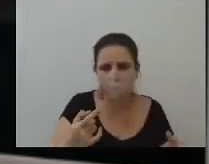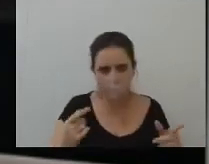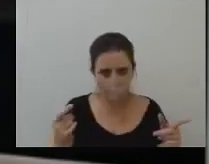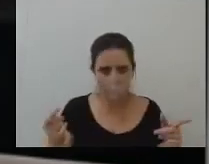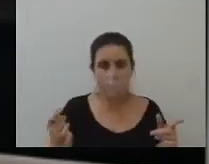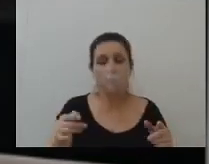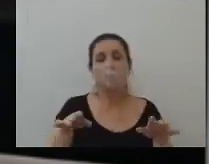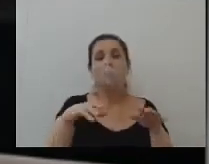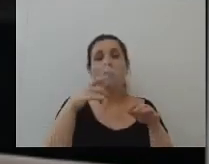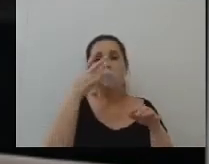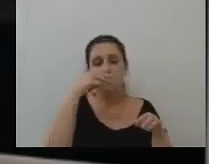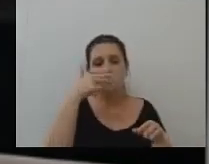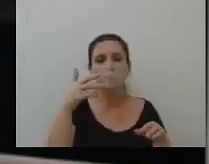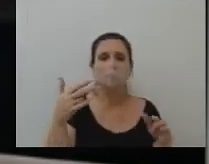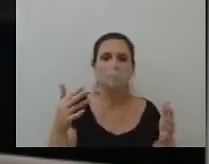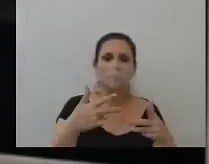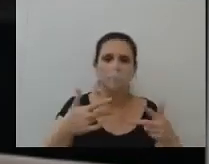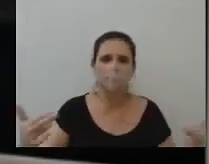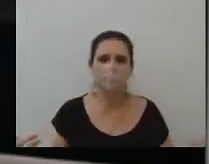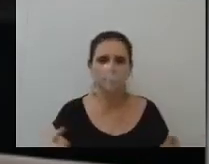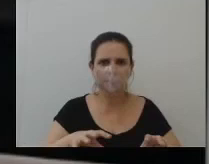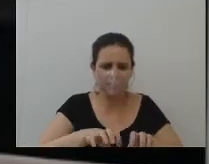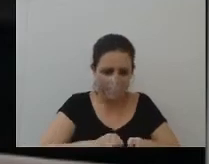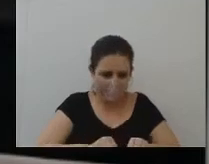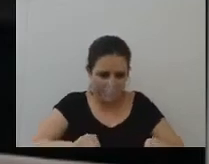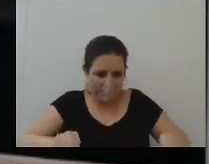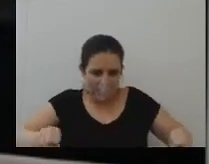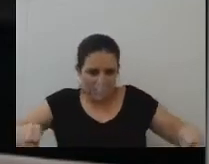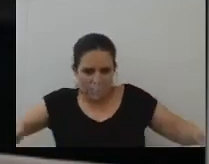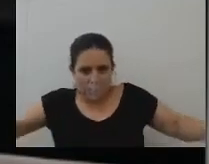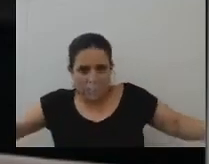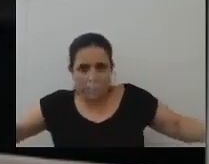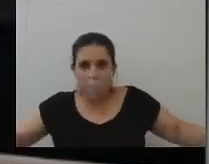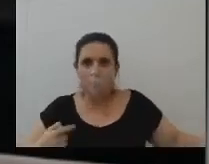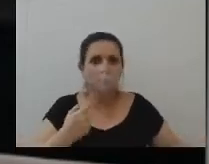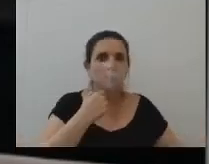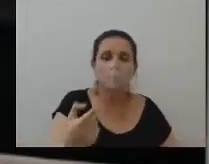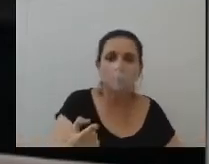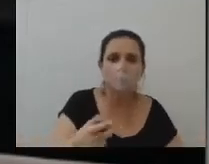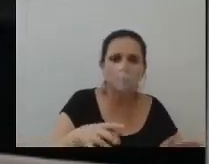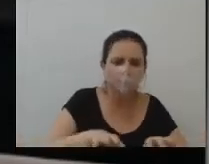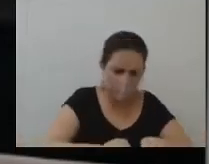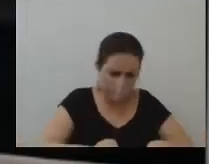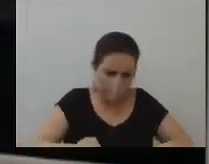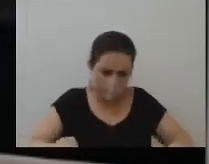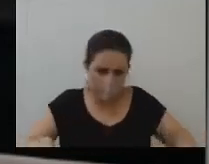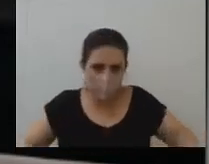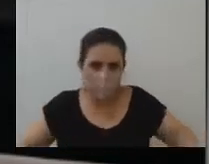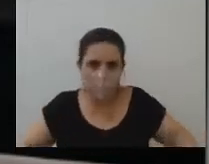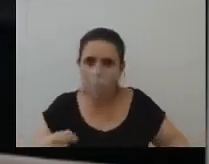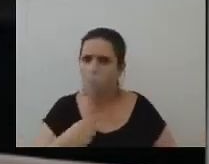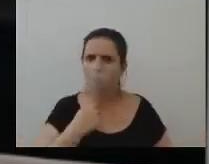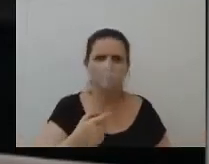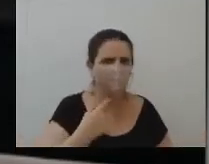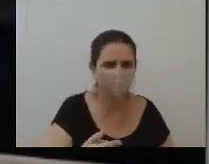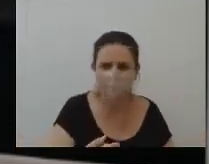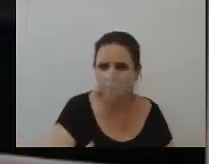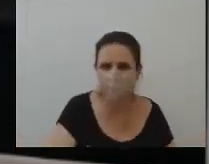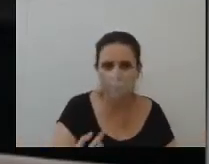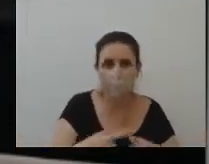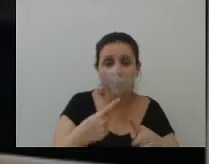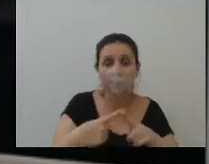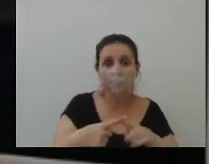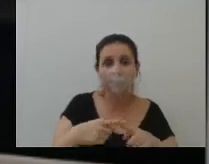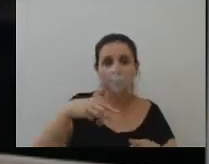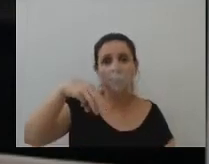A mesma coisa, se eu tentar esticar essa barra e eu faço uma tensão nela, ela também resiste a essa